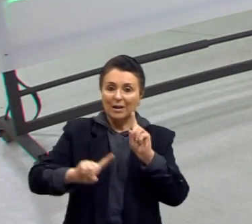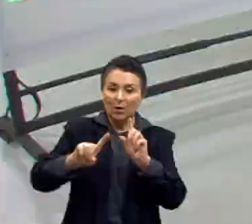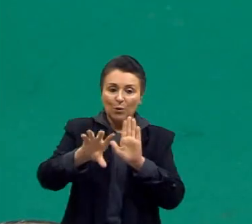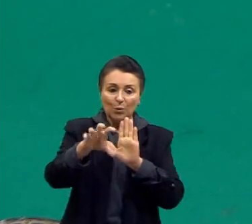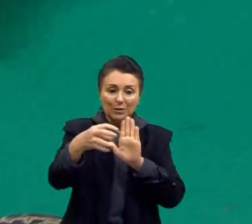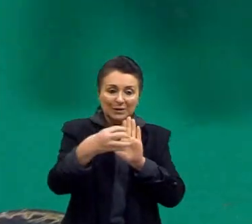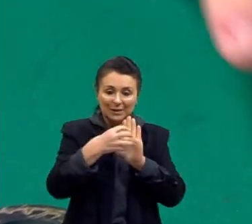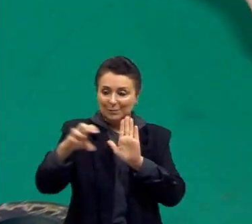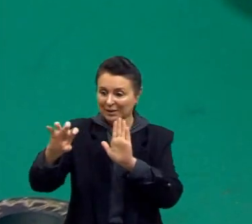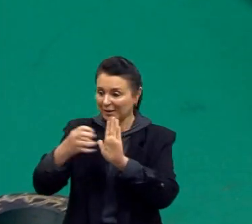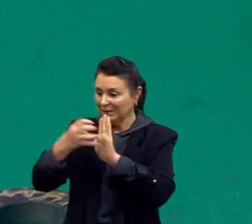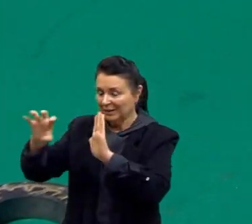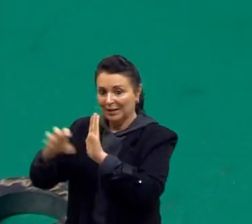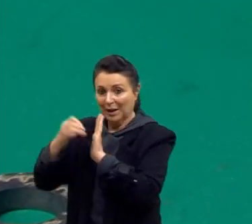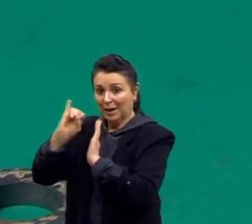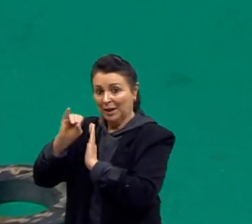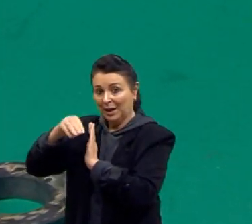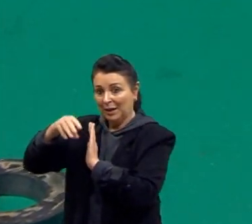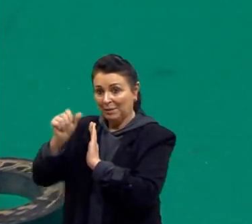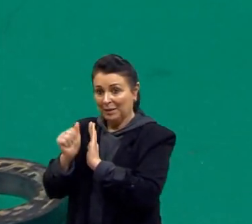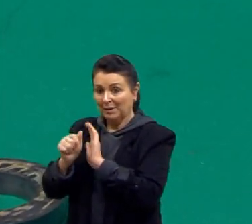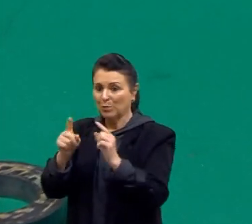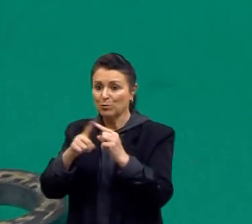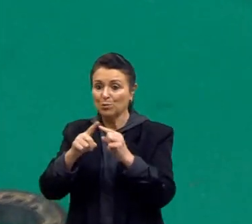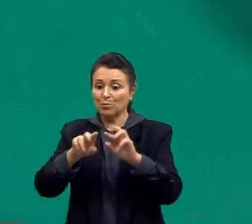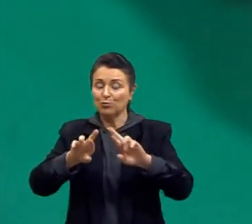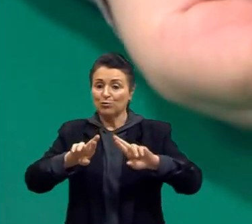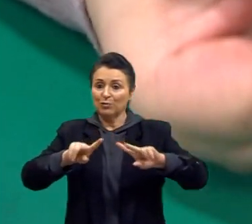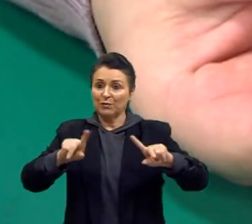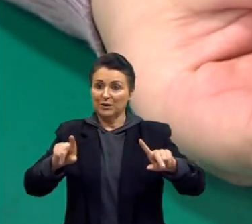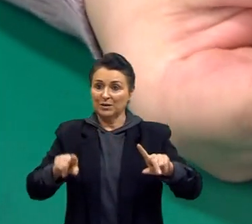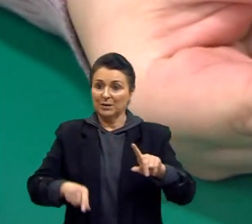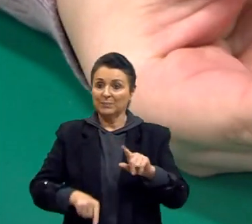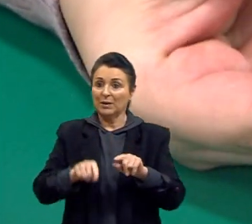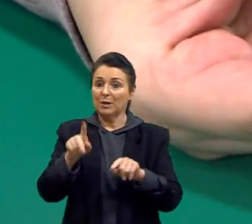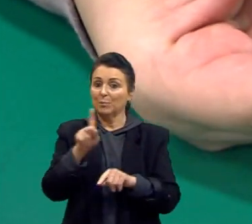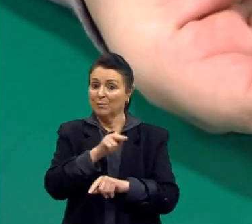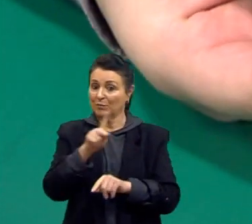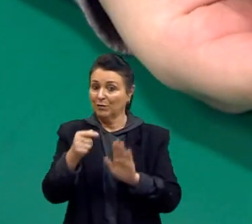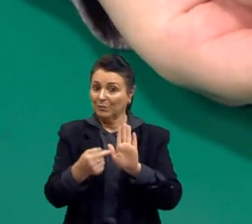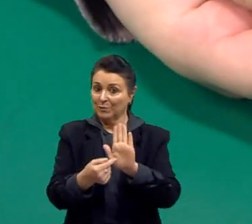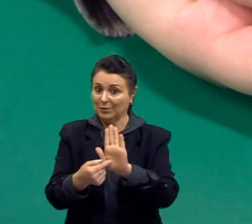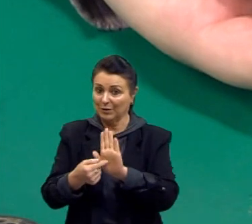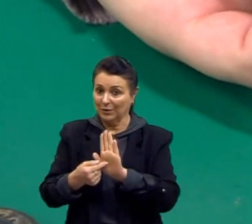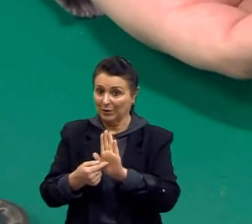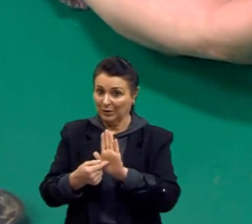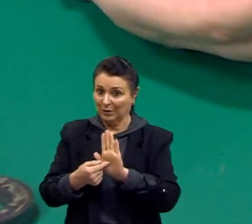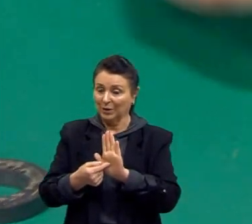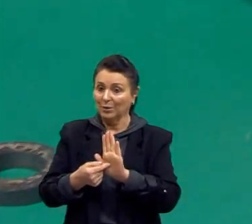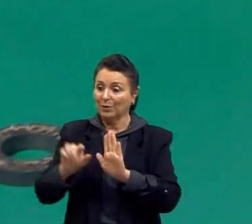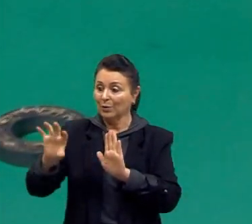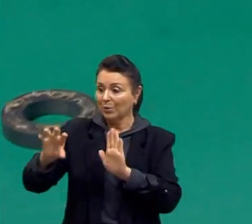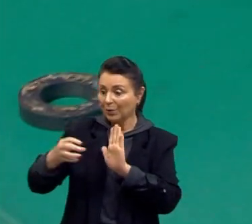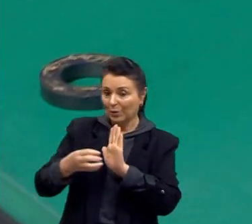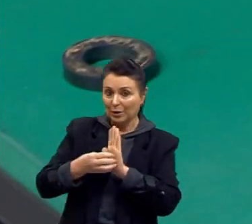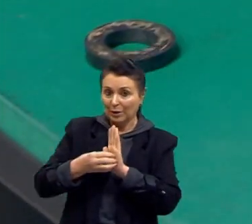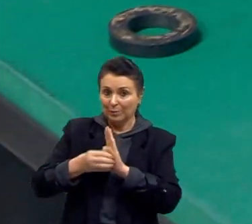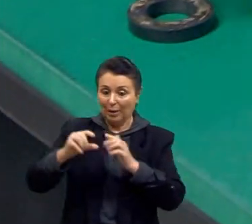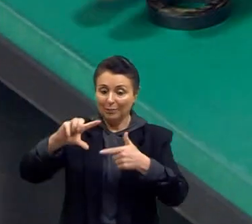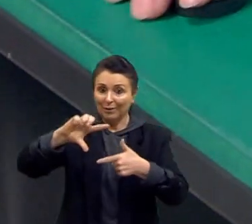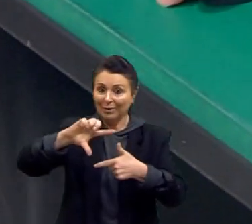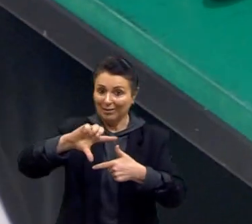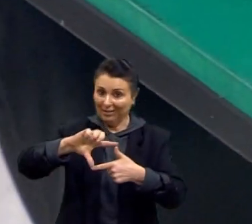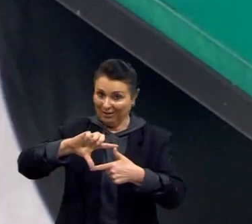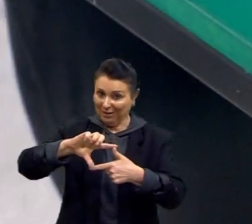cima da mesa né alguns tipos de rimas certa Olha isso aqui é um ima tá em forma retangular